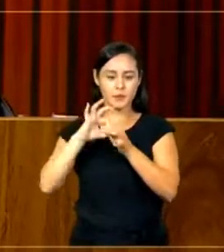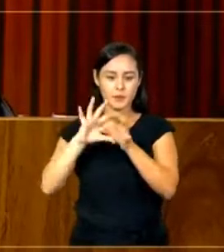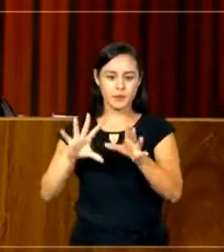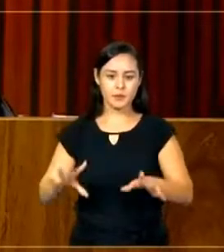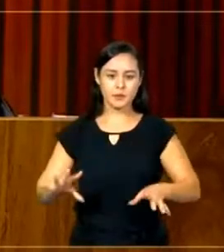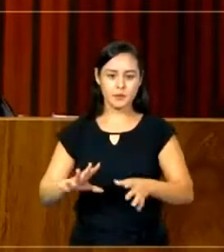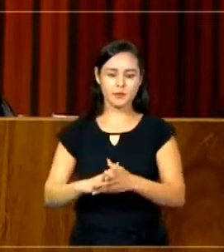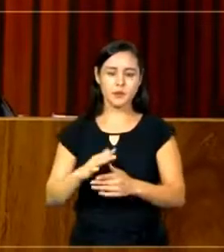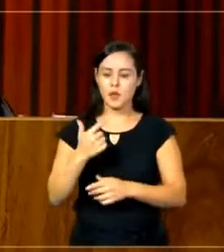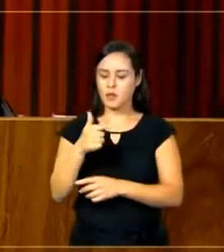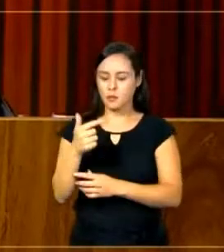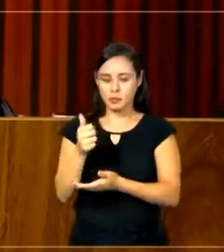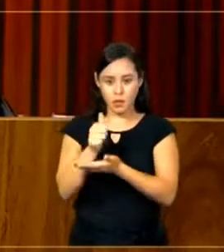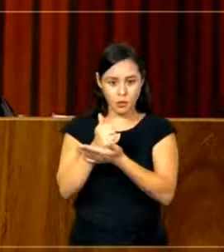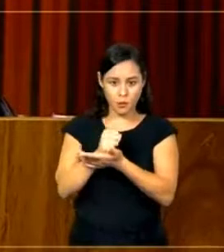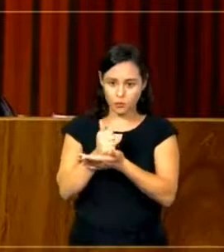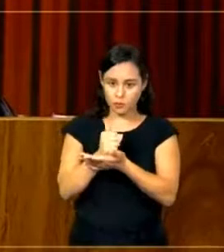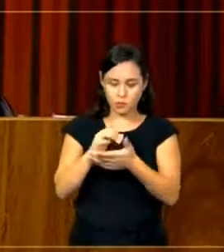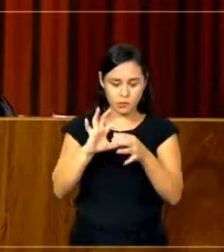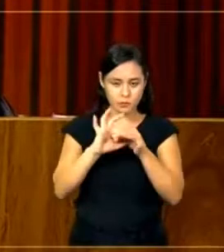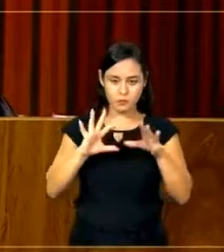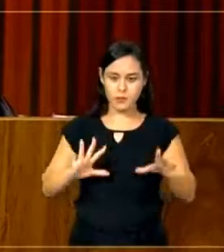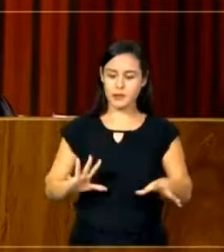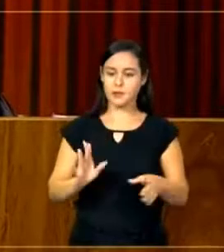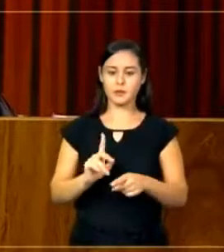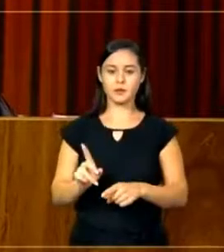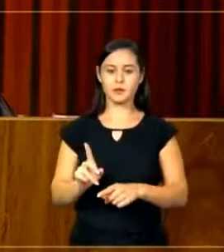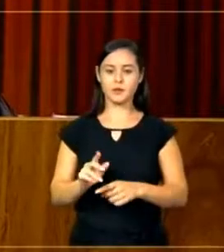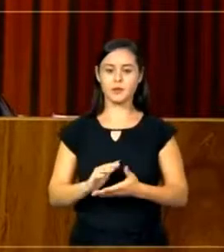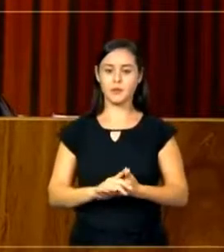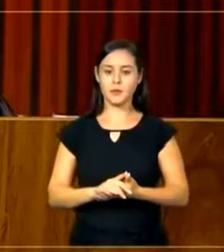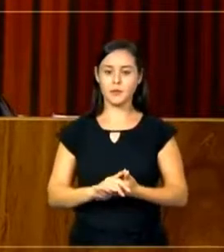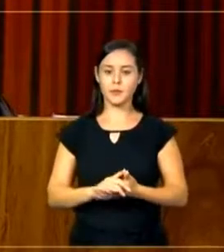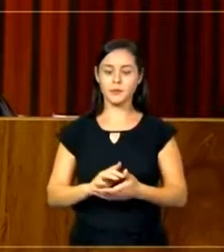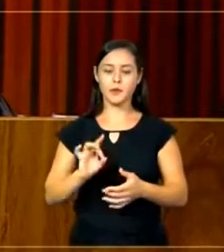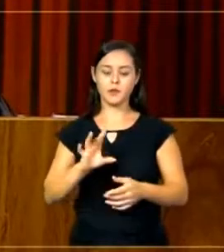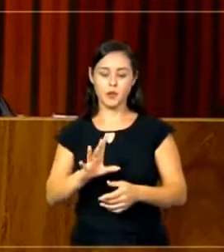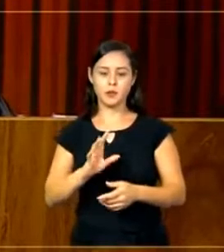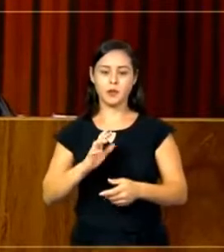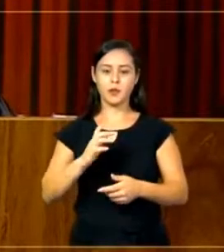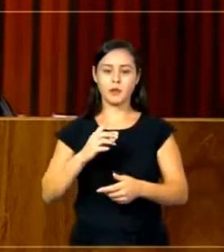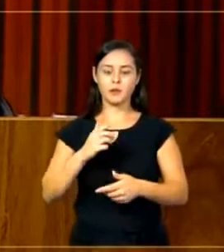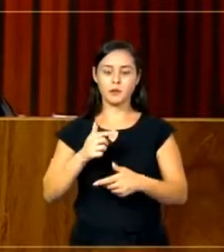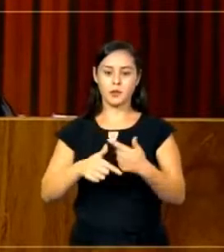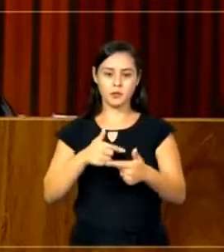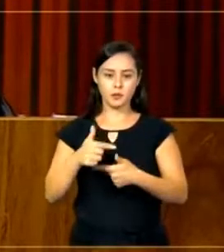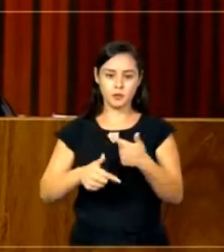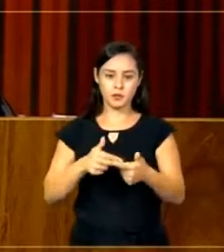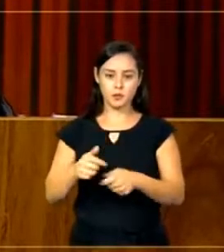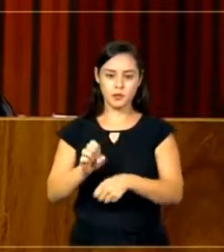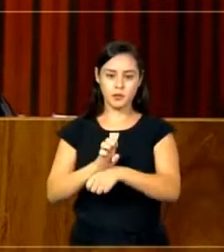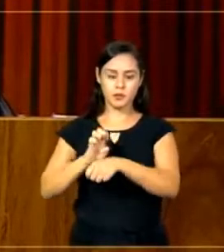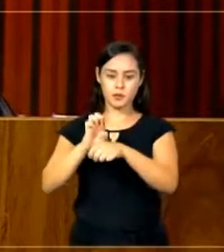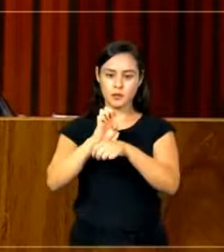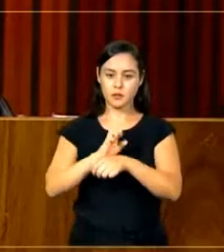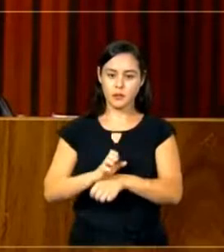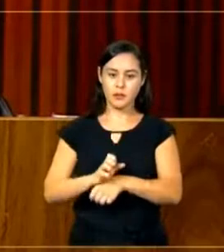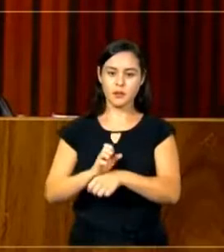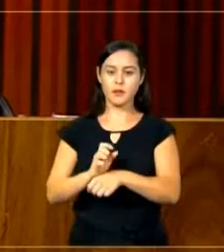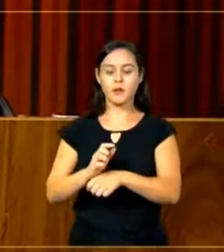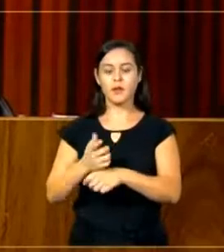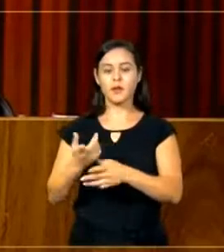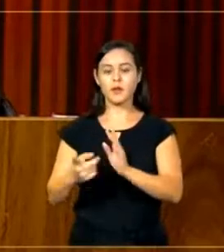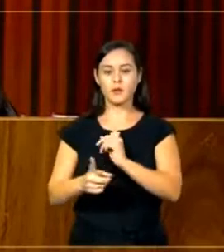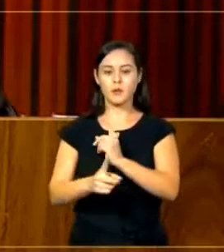de controle prévio da liberdade de pensamento, constituindo atividade estatal que não encontra legitimação, assento